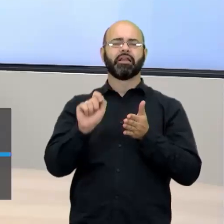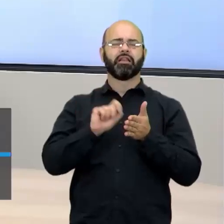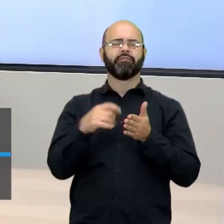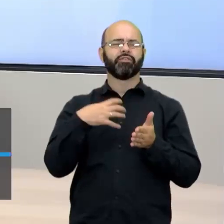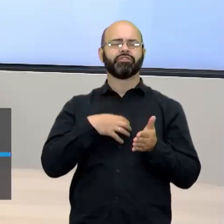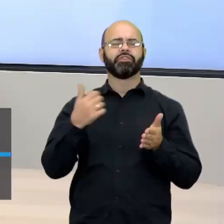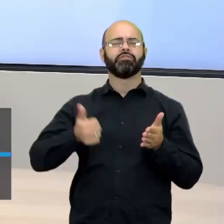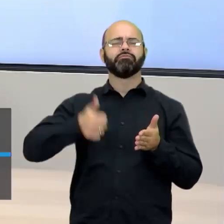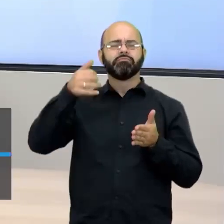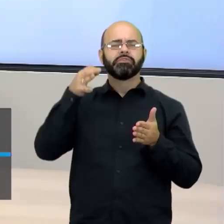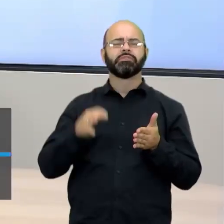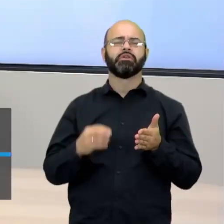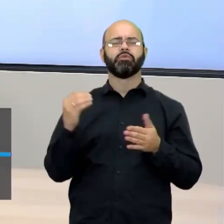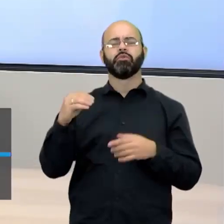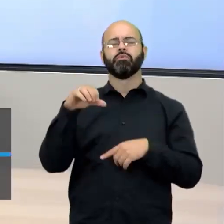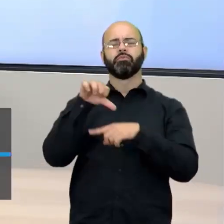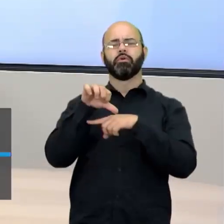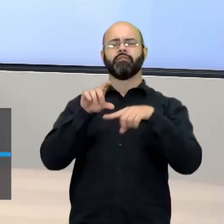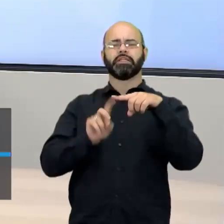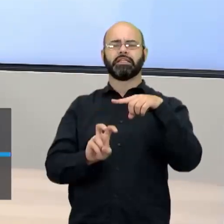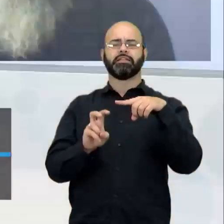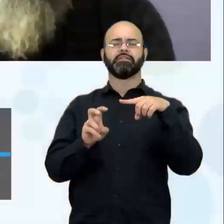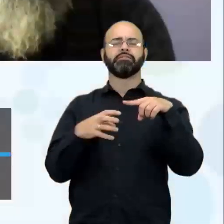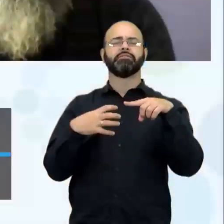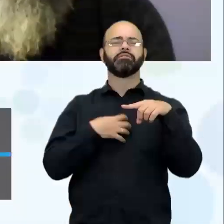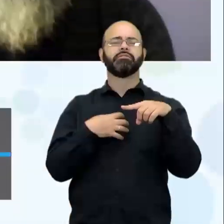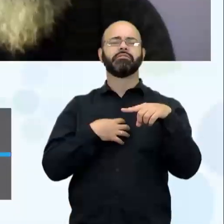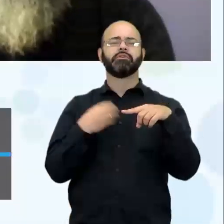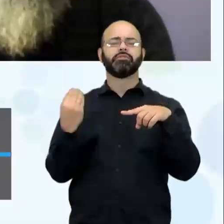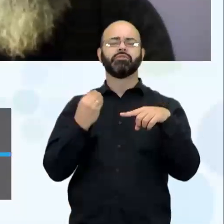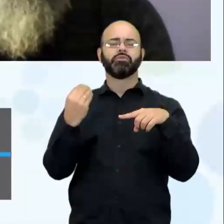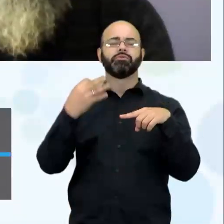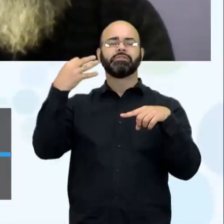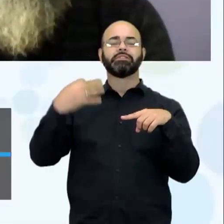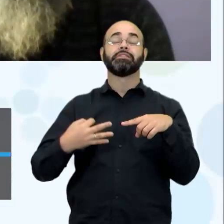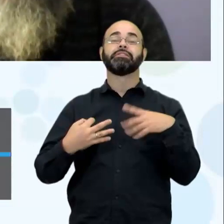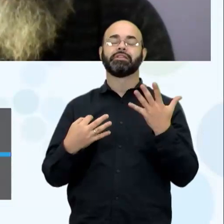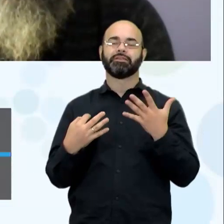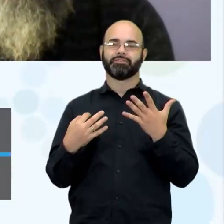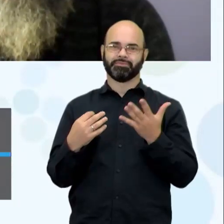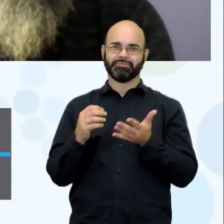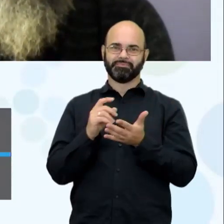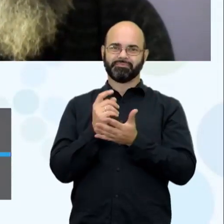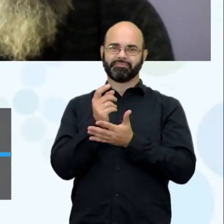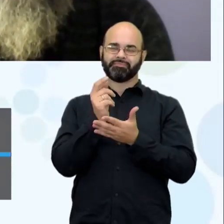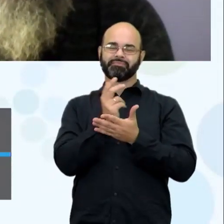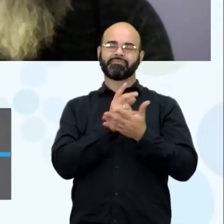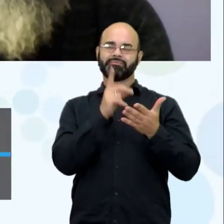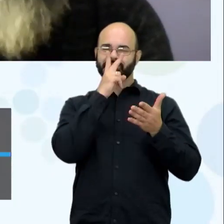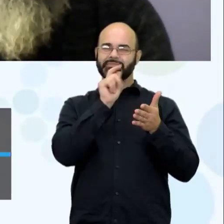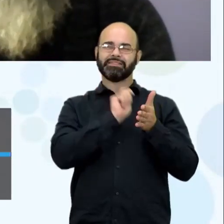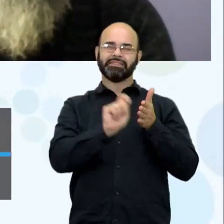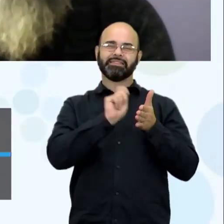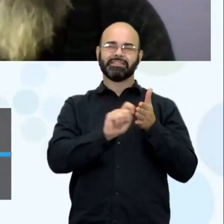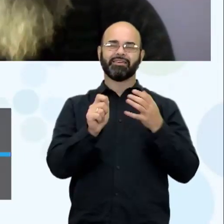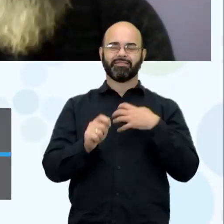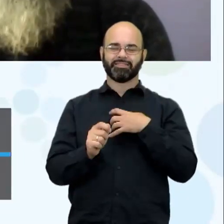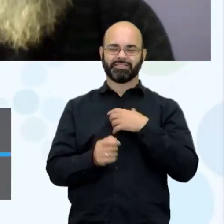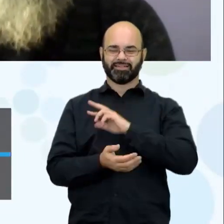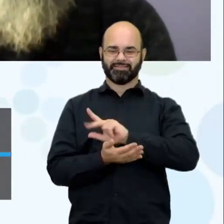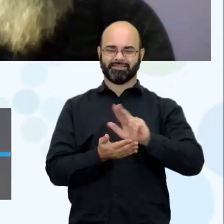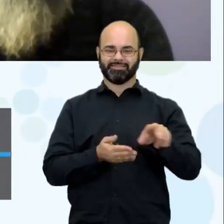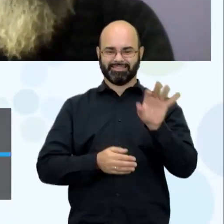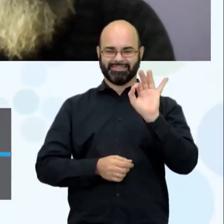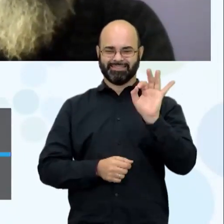né? Esse 9 quinzeavos de forma de roupinhas diferentes, não é isso, Tony? Exatamente. Então,